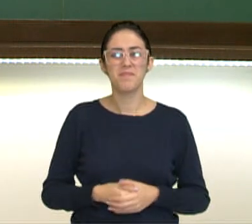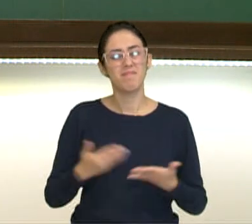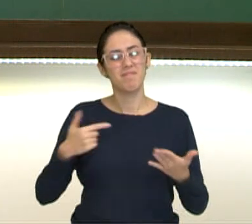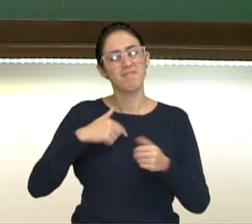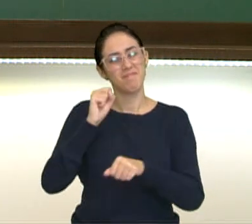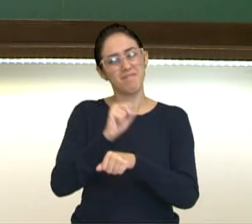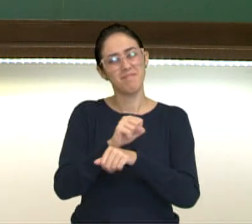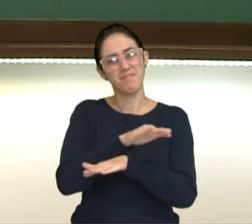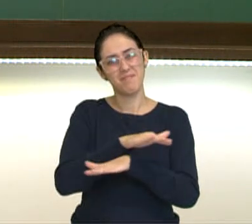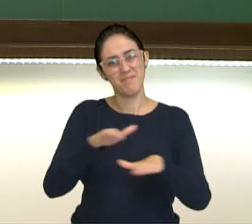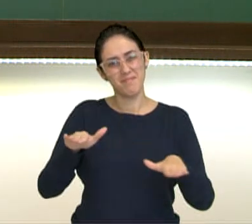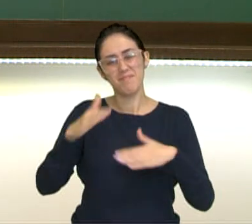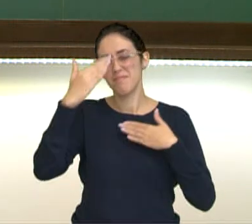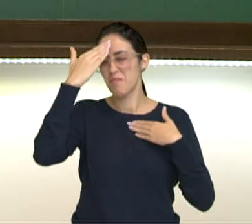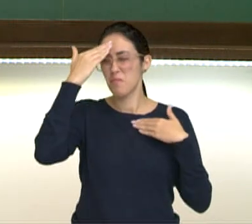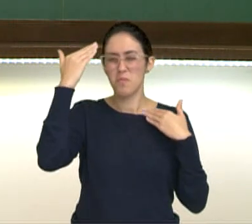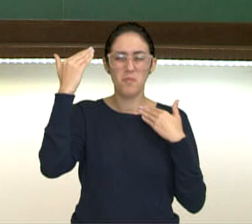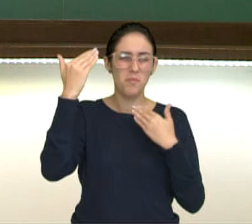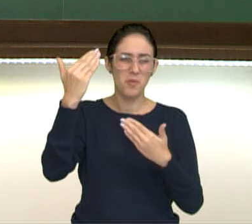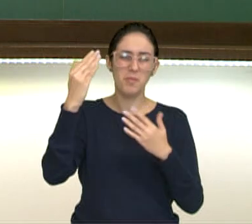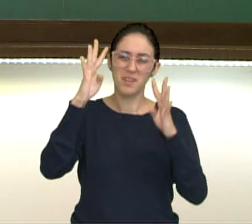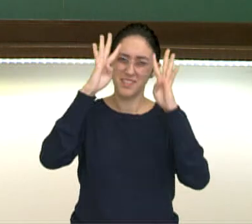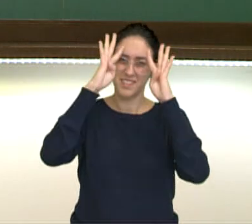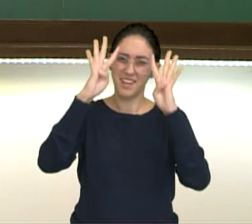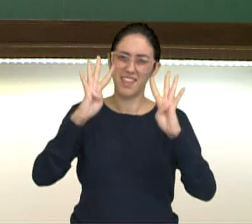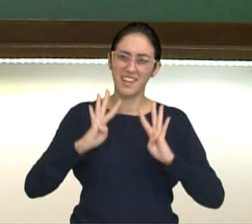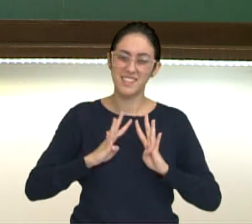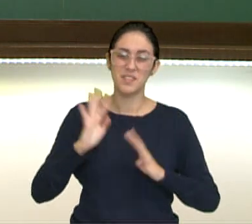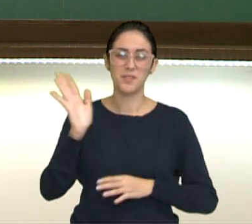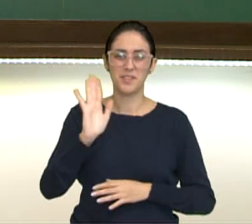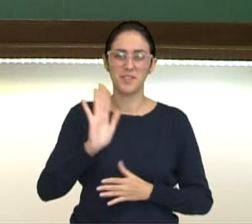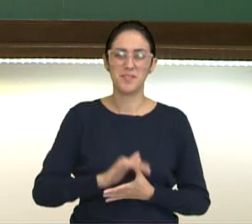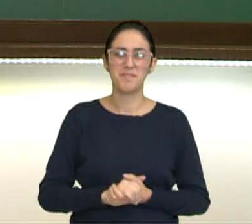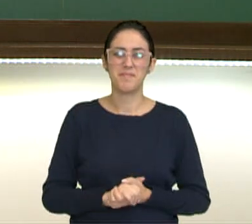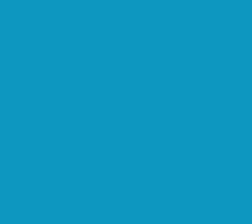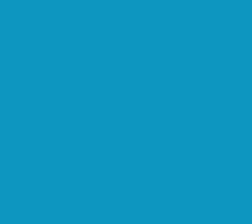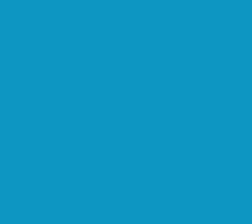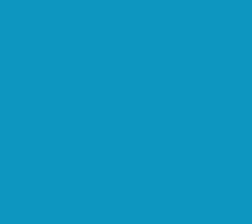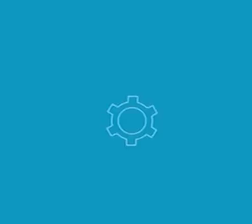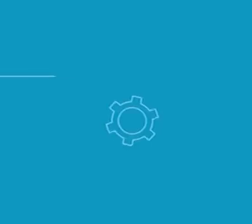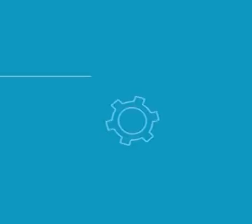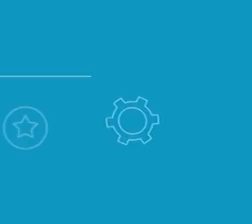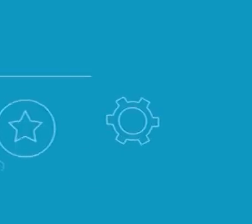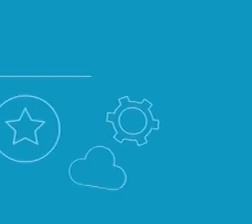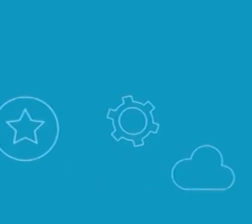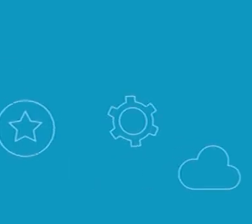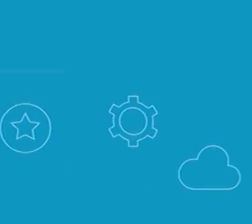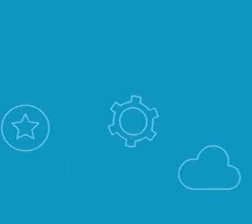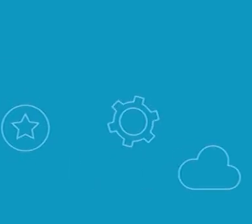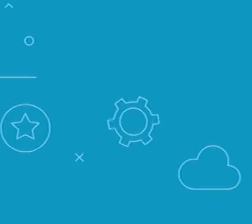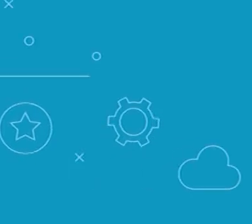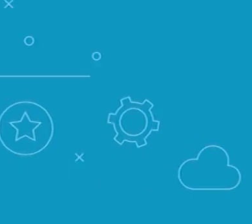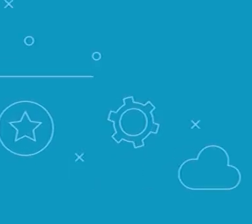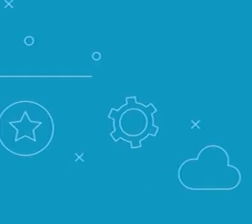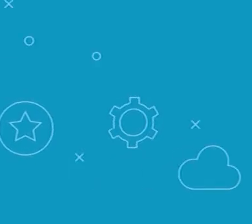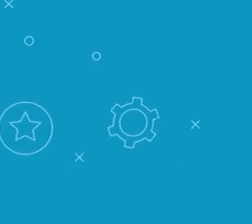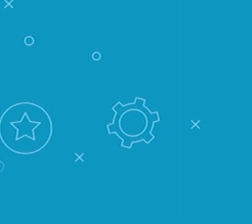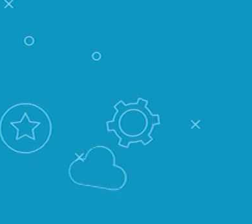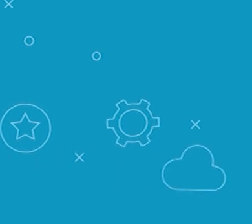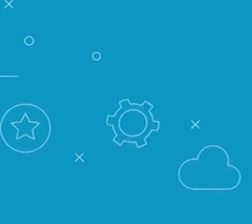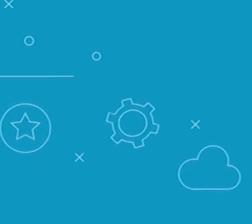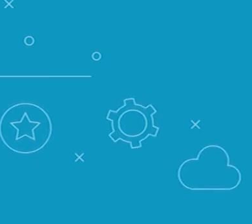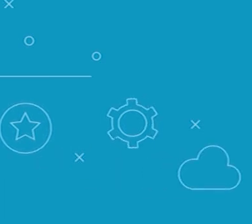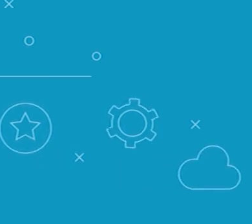por aqui. Thank you so much for watching. Bye, bye.